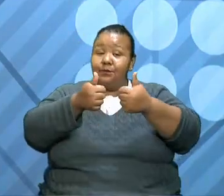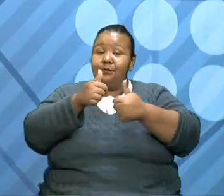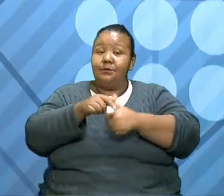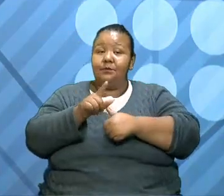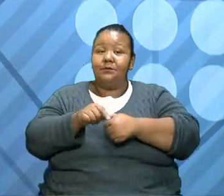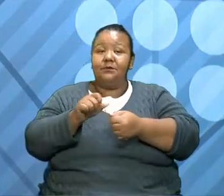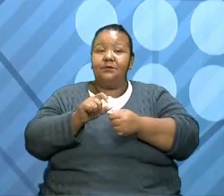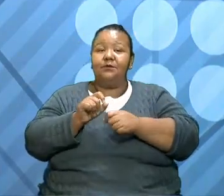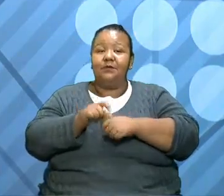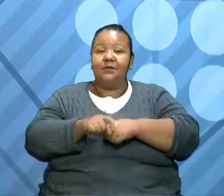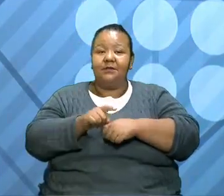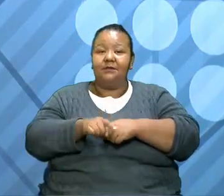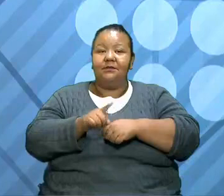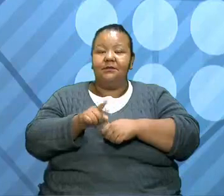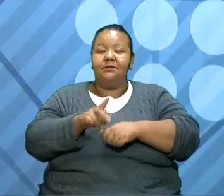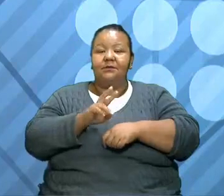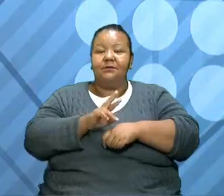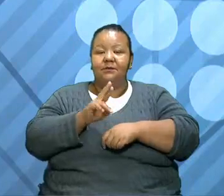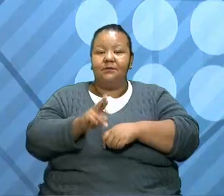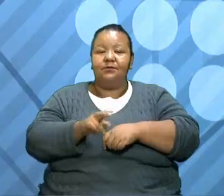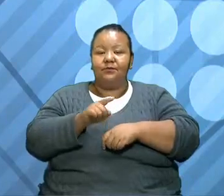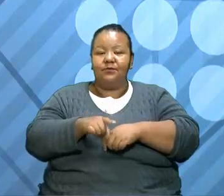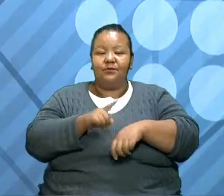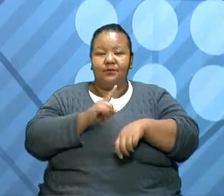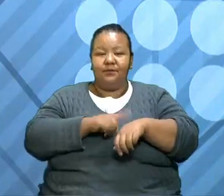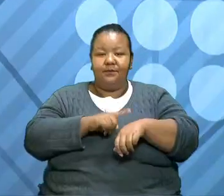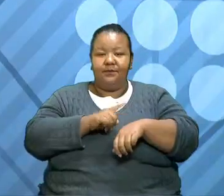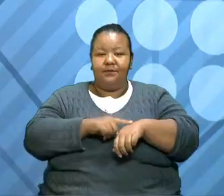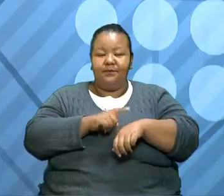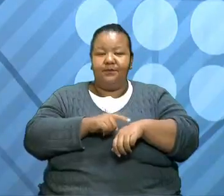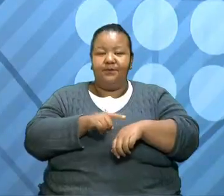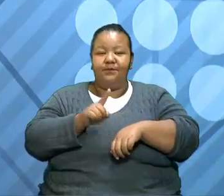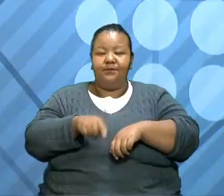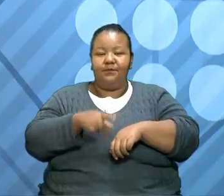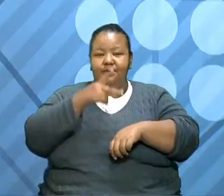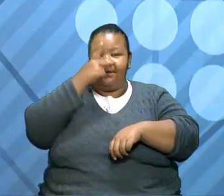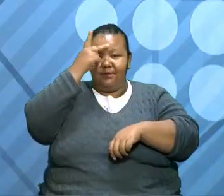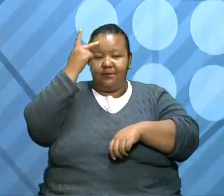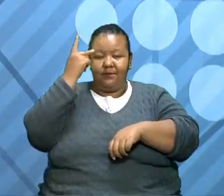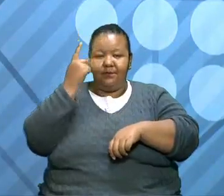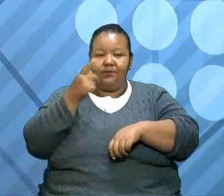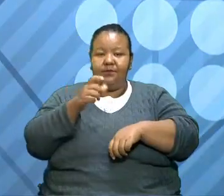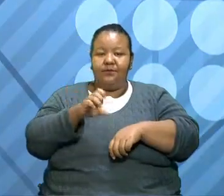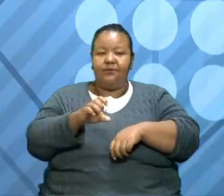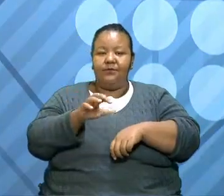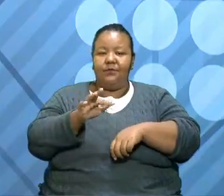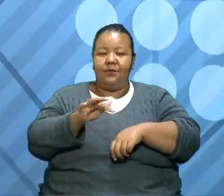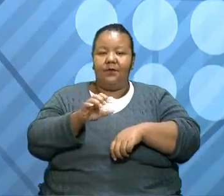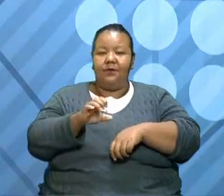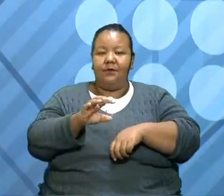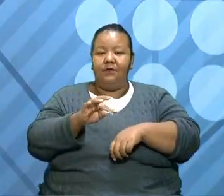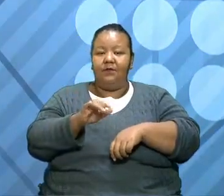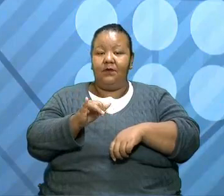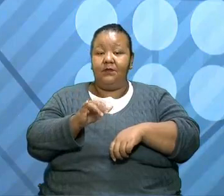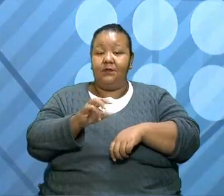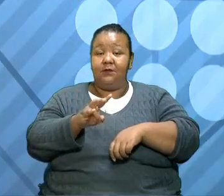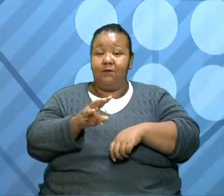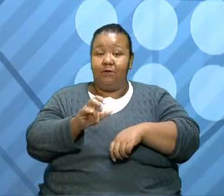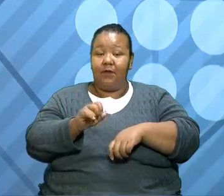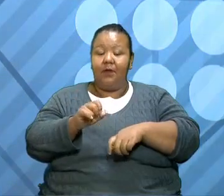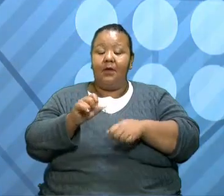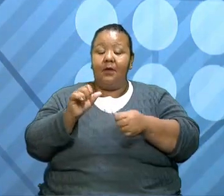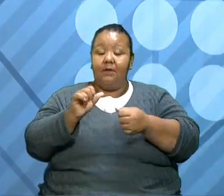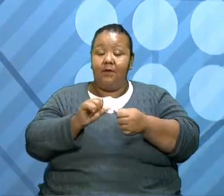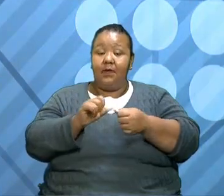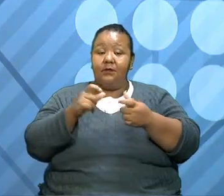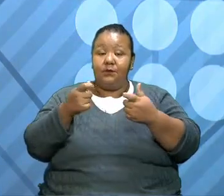Profissionais de sucesso fazem o quê? Respondem na hora. Eles são pessoas efetivas. Fazem o que precisa ser